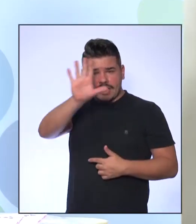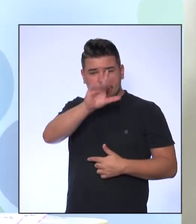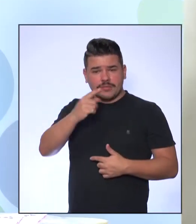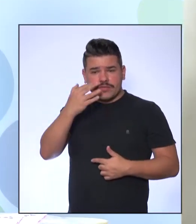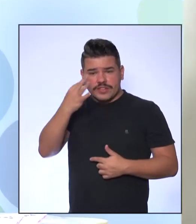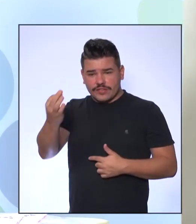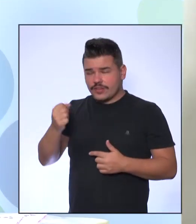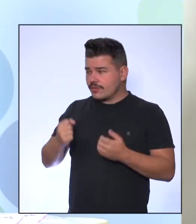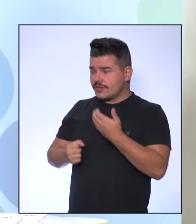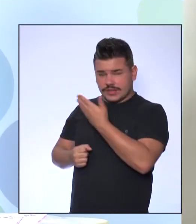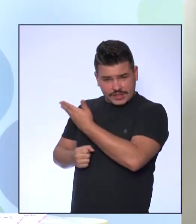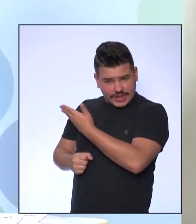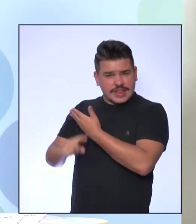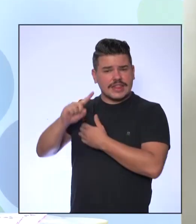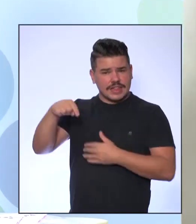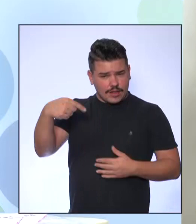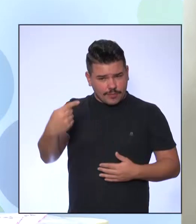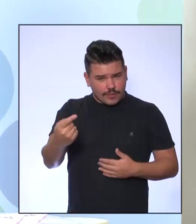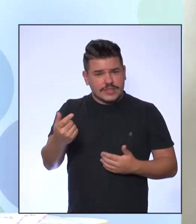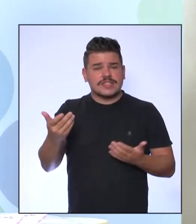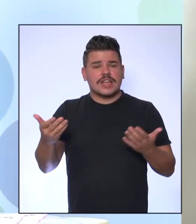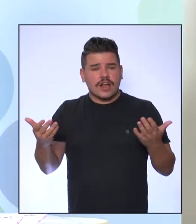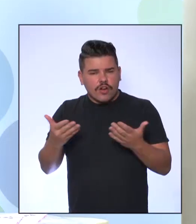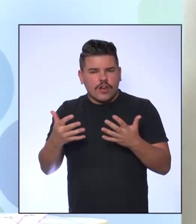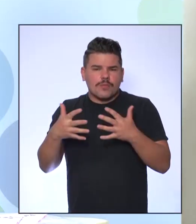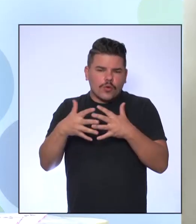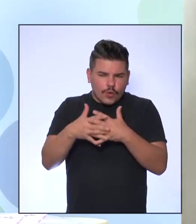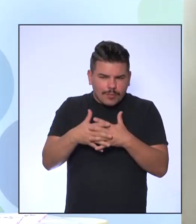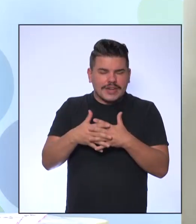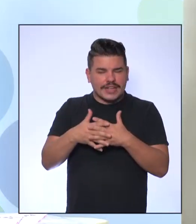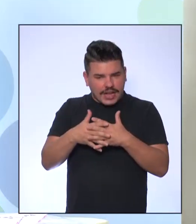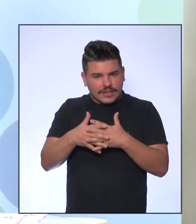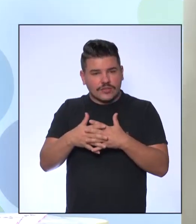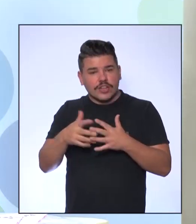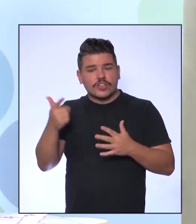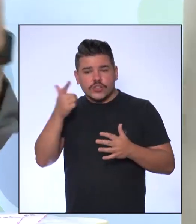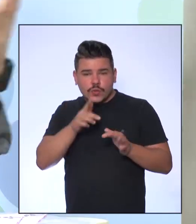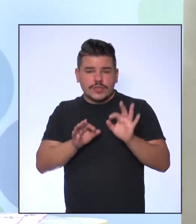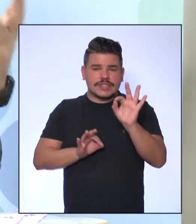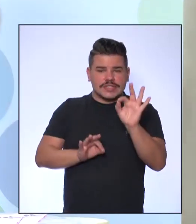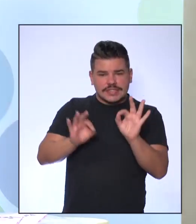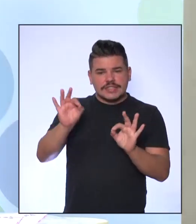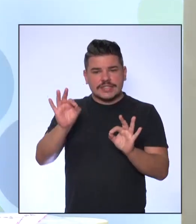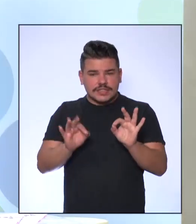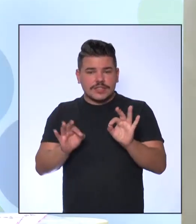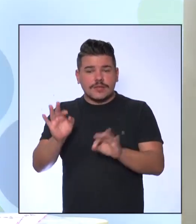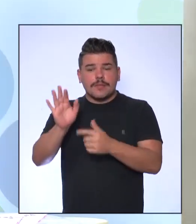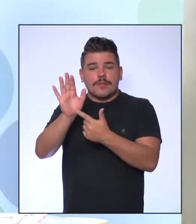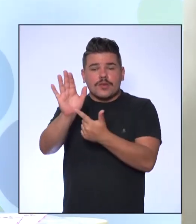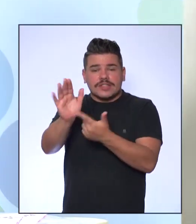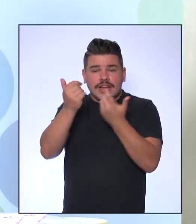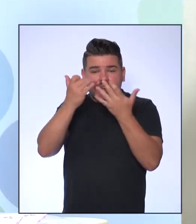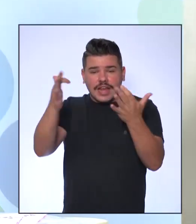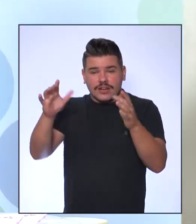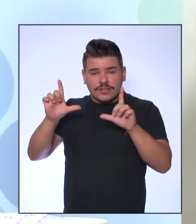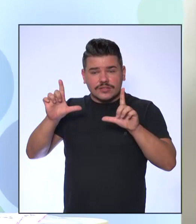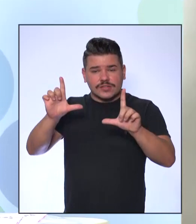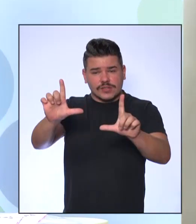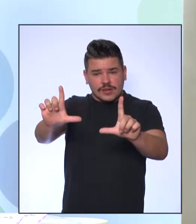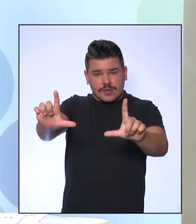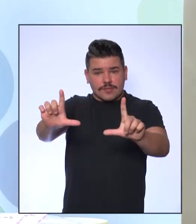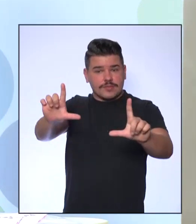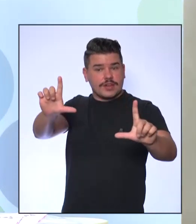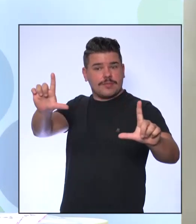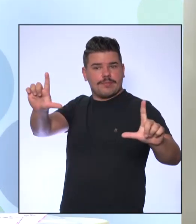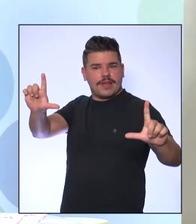slide, ok? É que fica meio complicado de nós tentarmos chegar tão perto assim, tá?